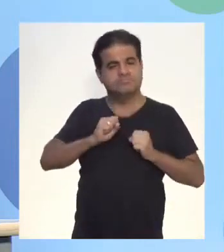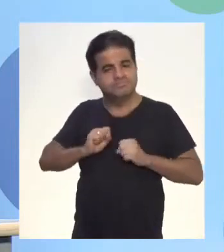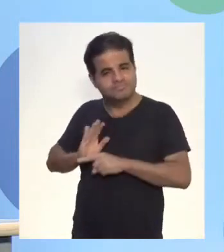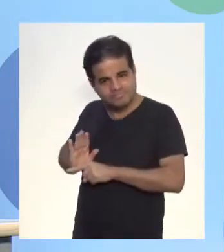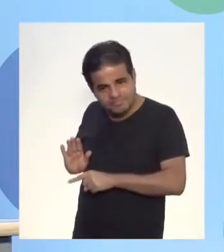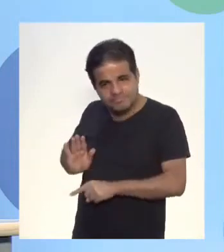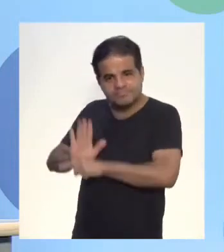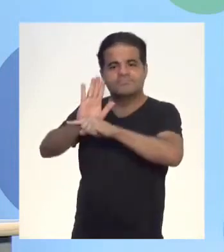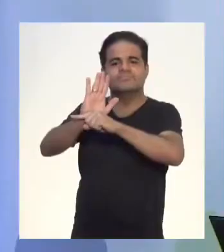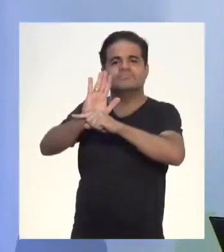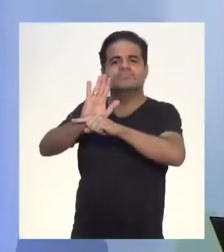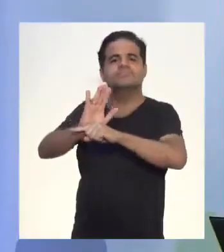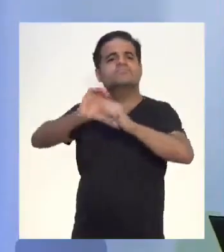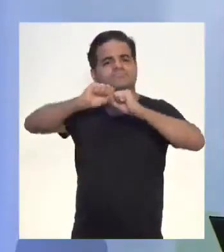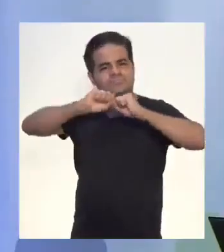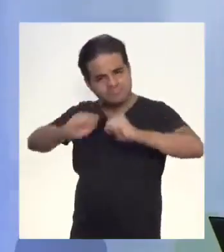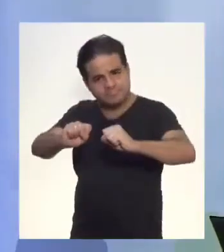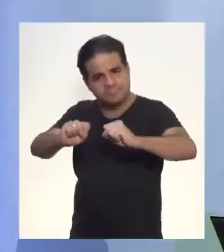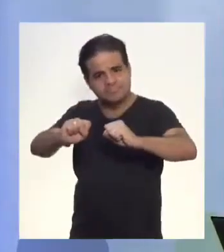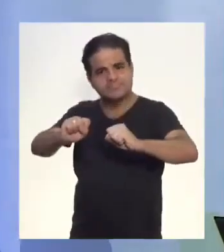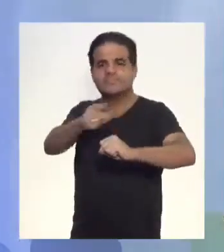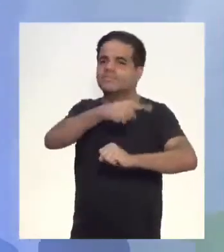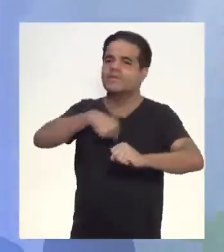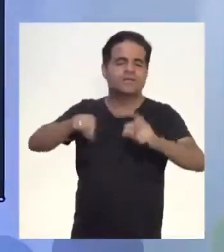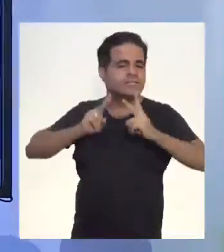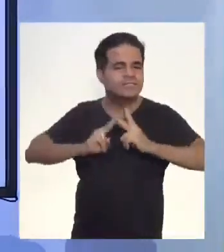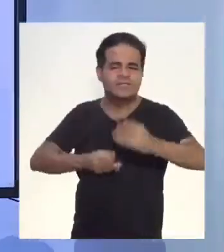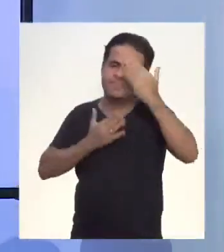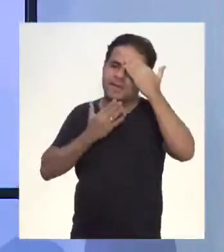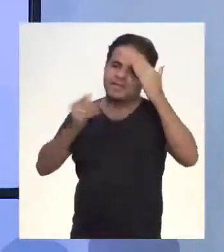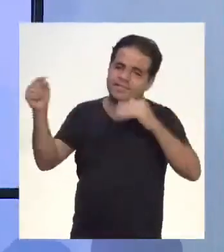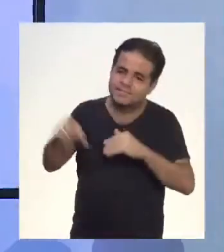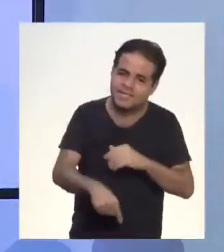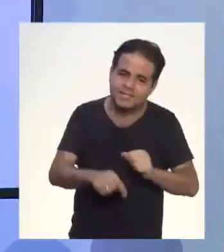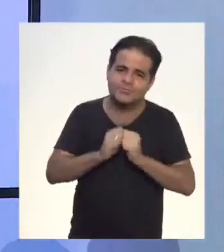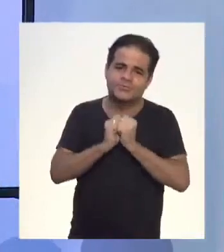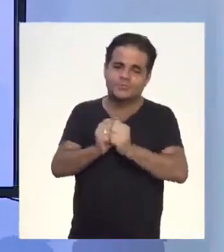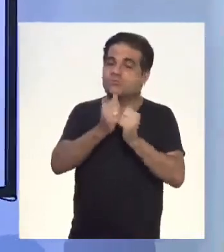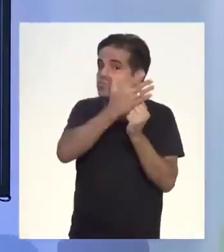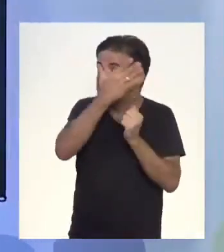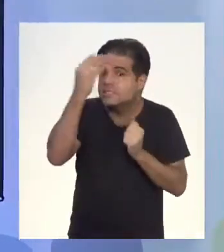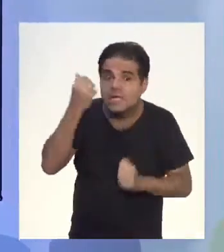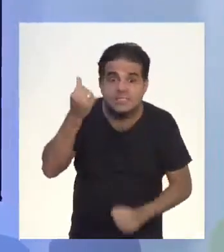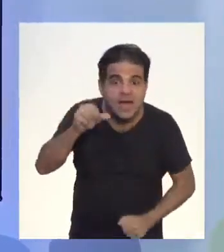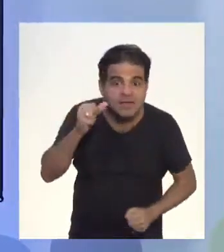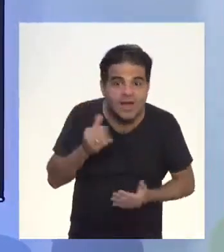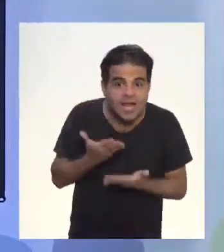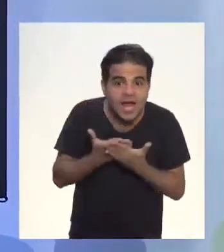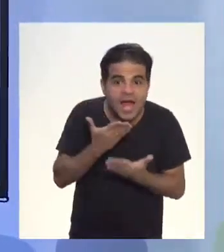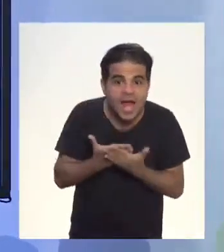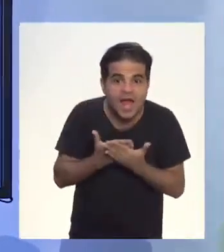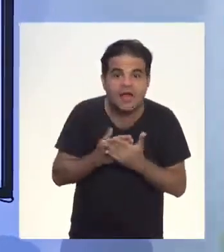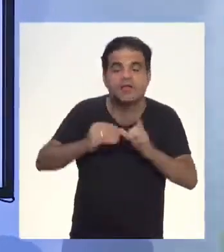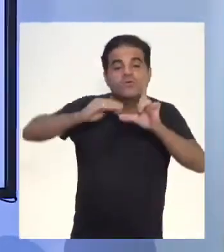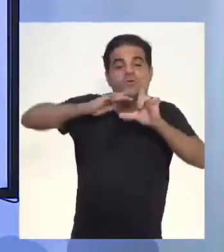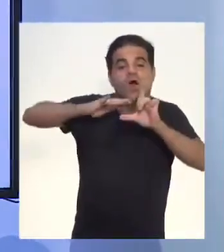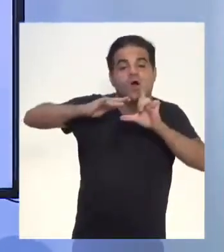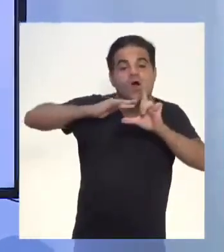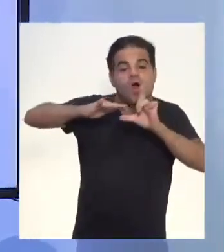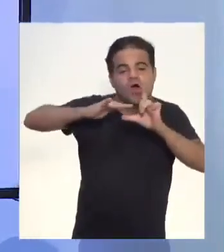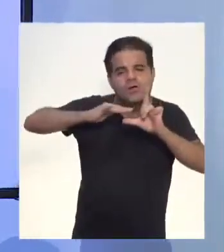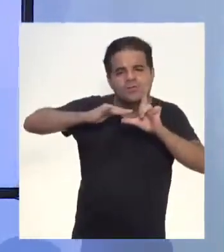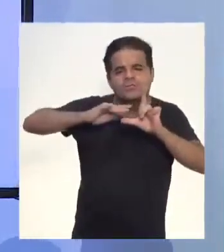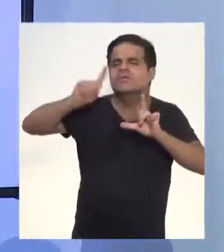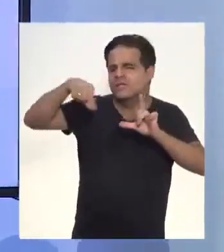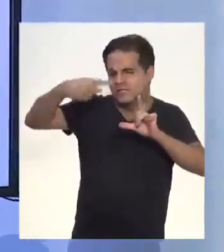colaborar. Exatamente. Então, a gente sempre agradece vocês por estarem aqui. Não esqueçam de avaliar a aula ali pelo QR Code. E